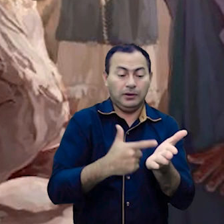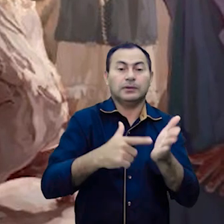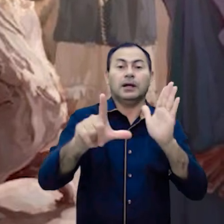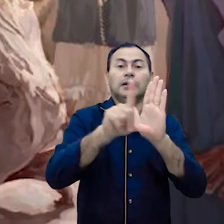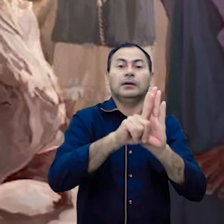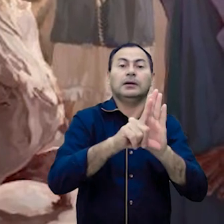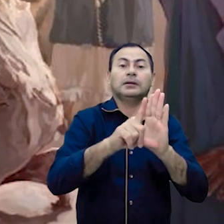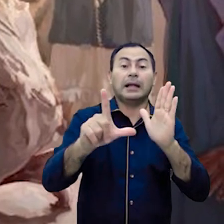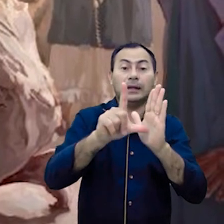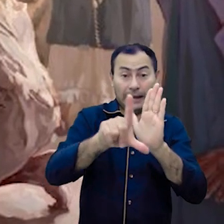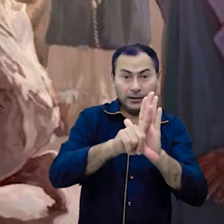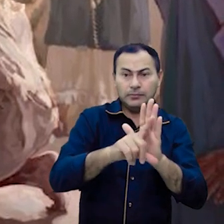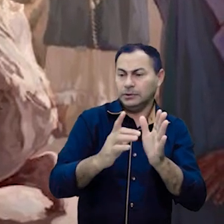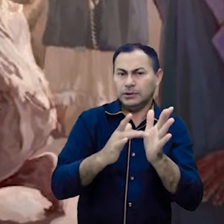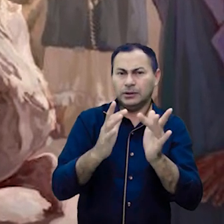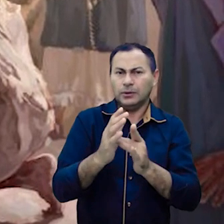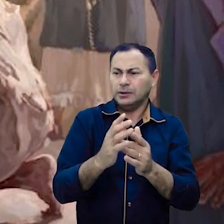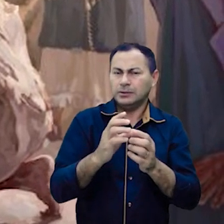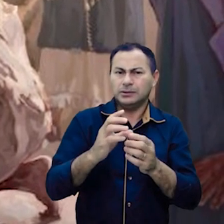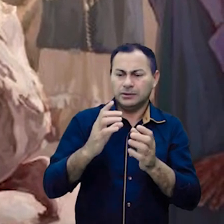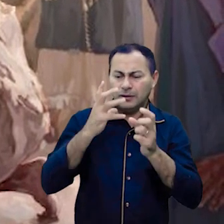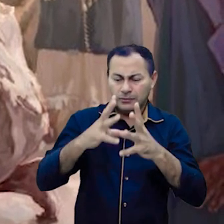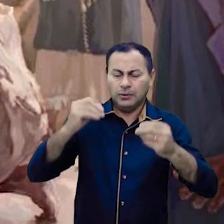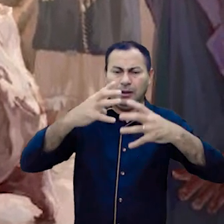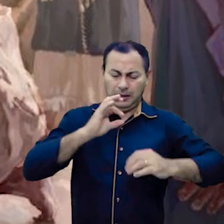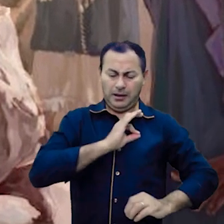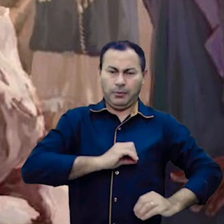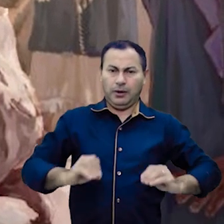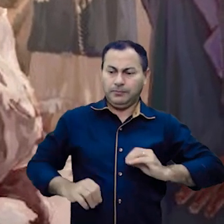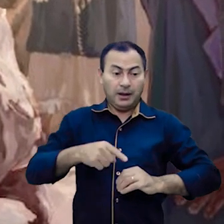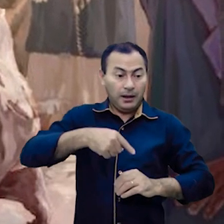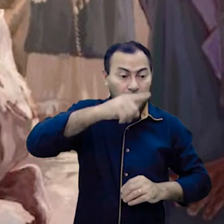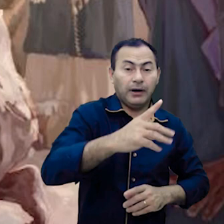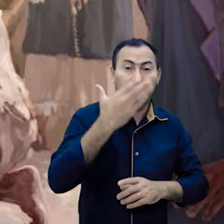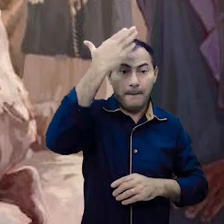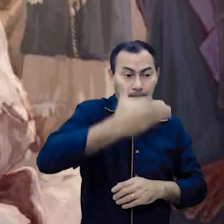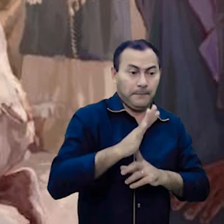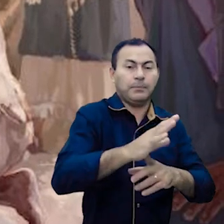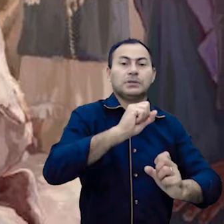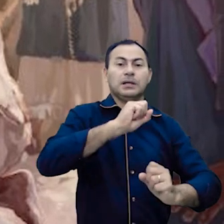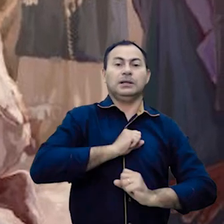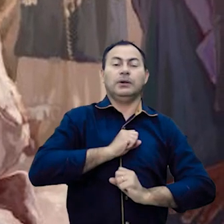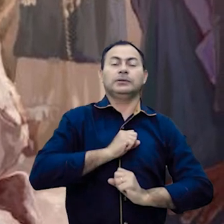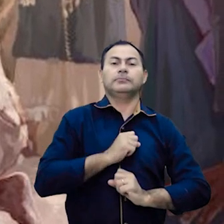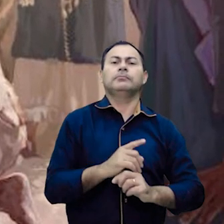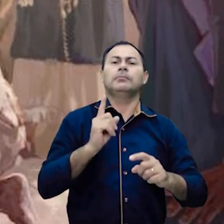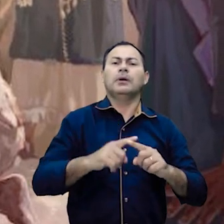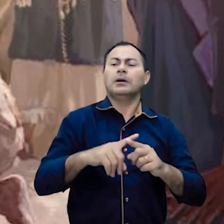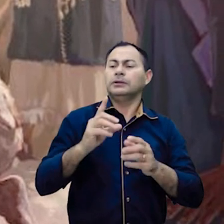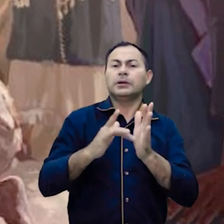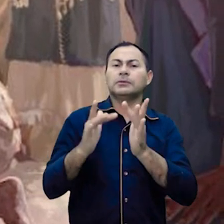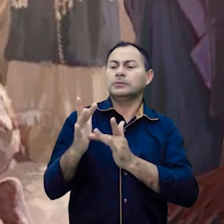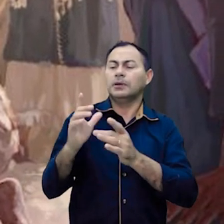Jesus no livro da Lei no Novo Testamento quando Jesus curavam leproso ele sempre dizia vai se apresente para o sacerdote